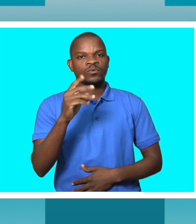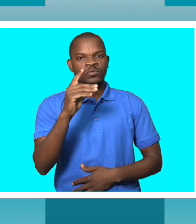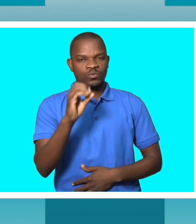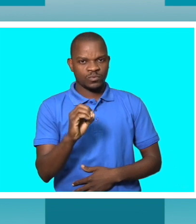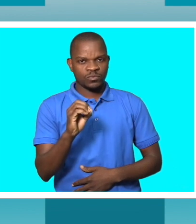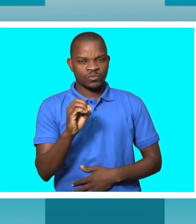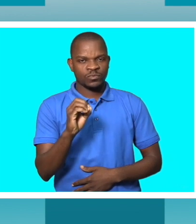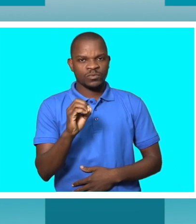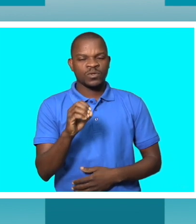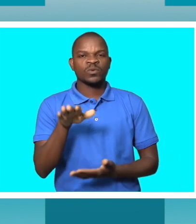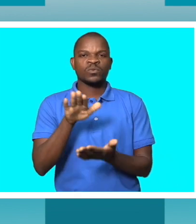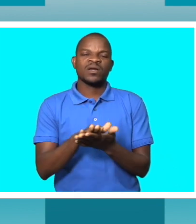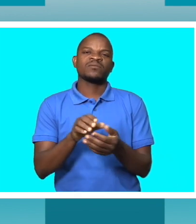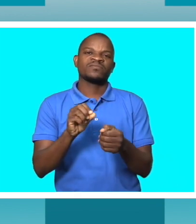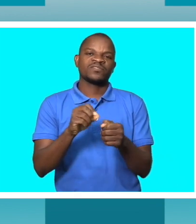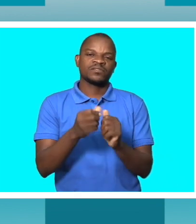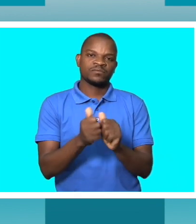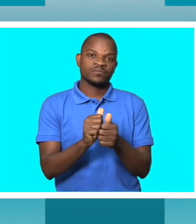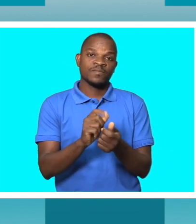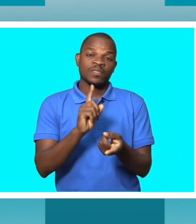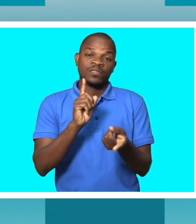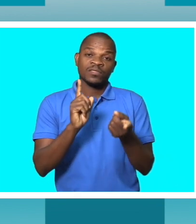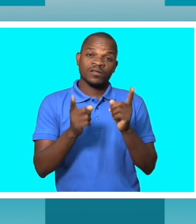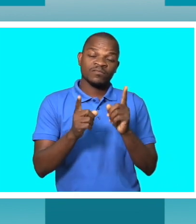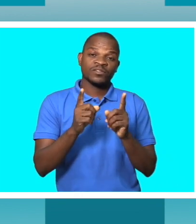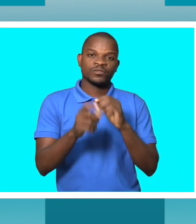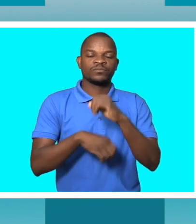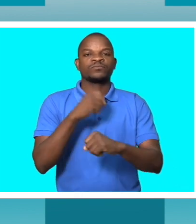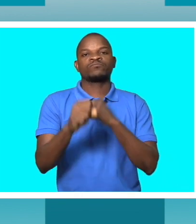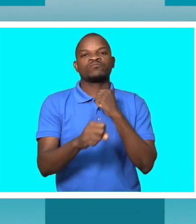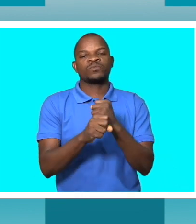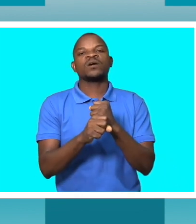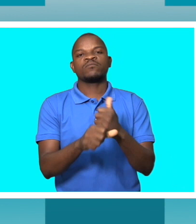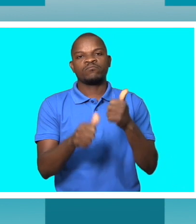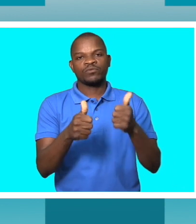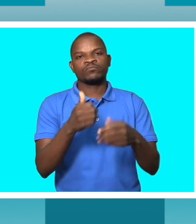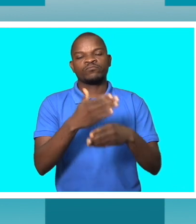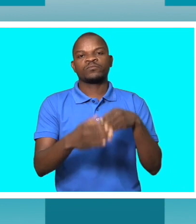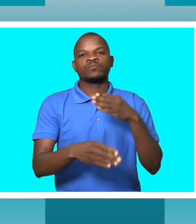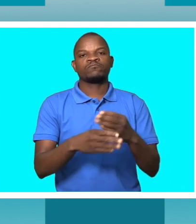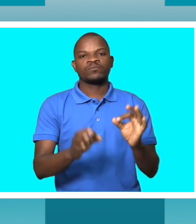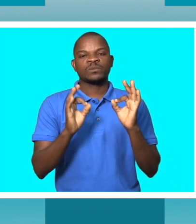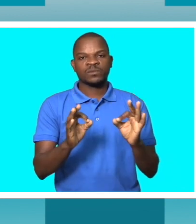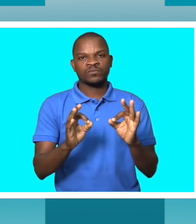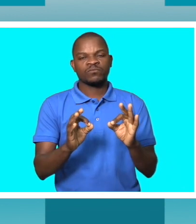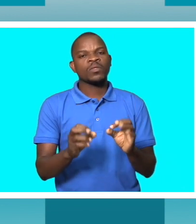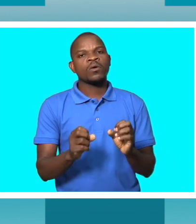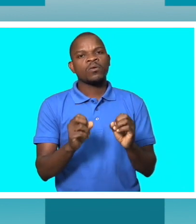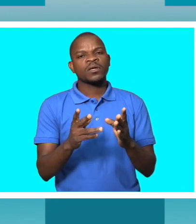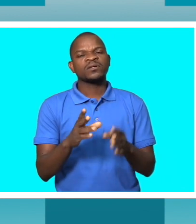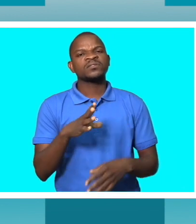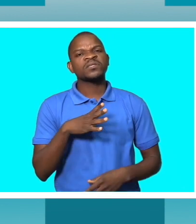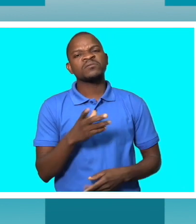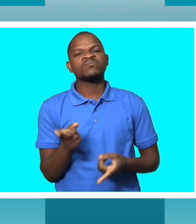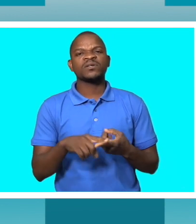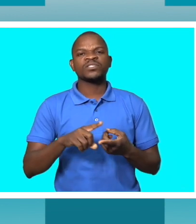é um campo municipal de Chimundo que achamos que só no próximo ano é que podemos avançar com a conclusão. Para terminar, algumas